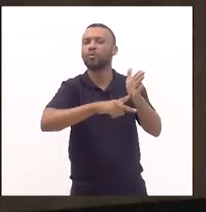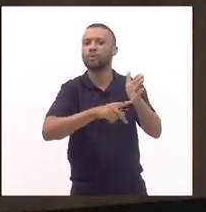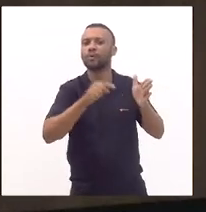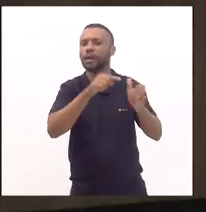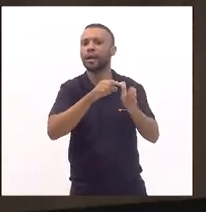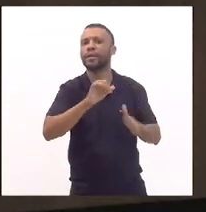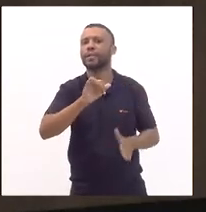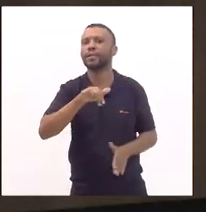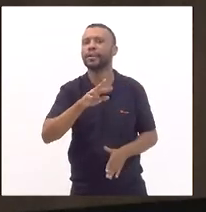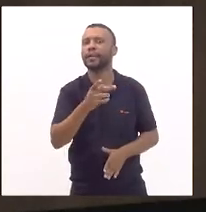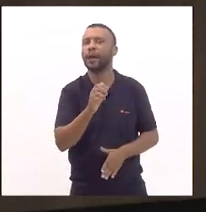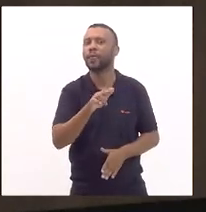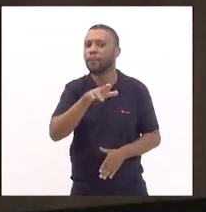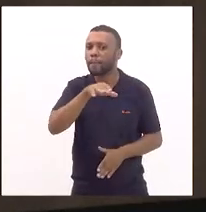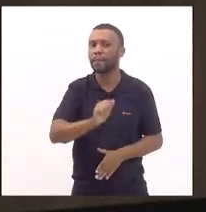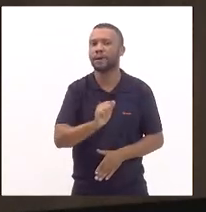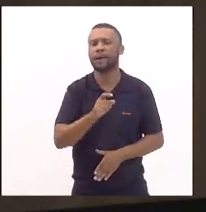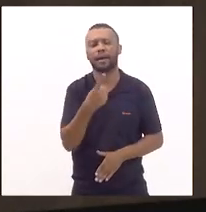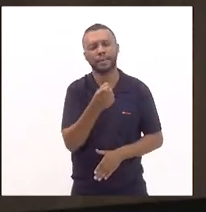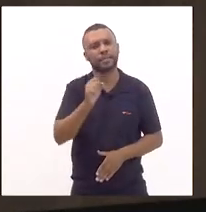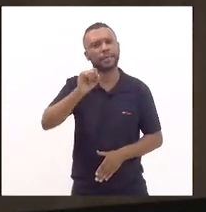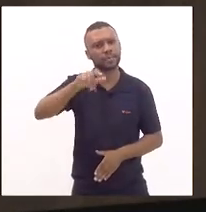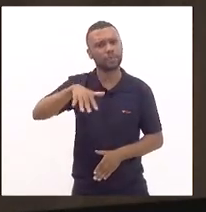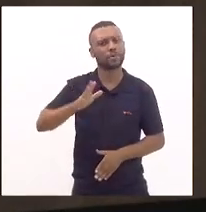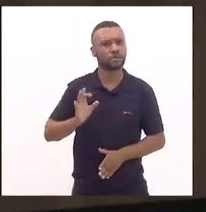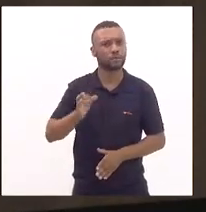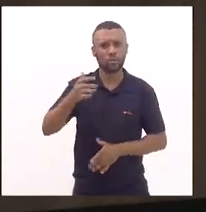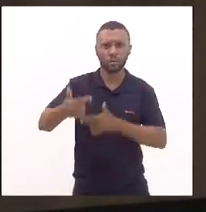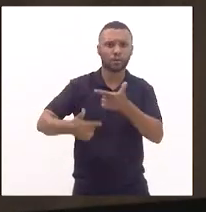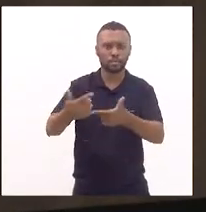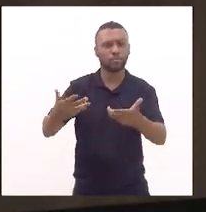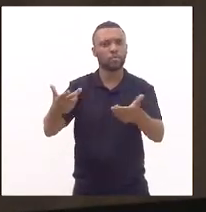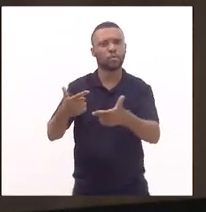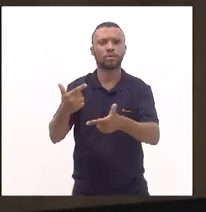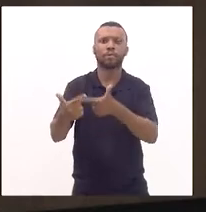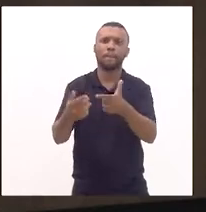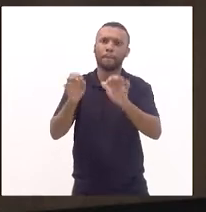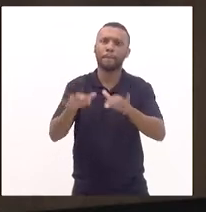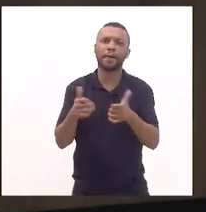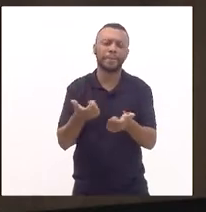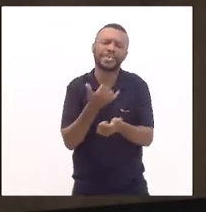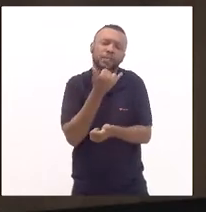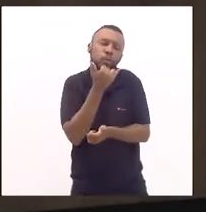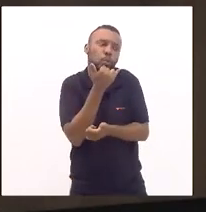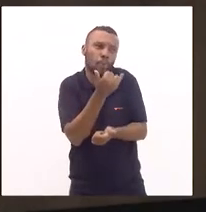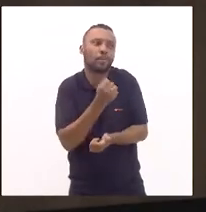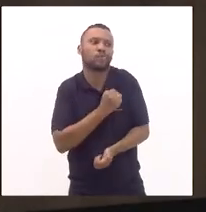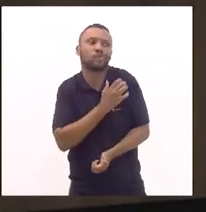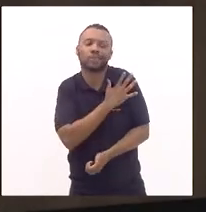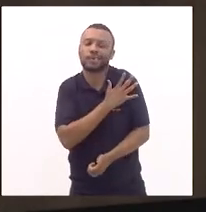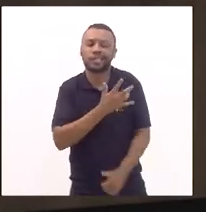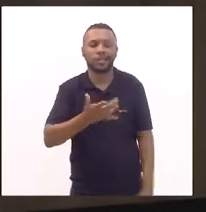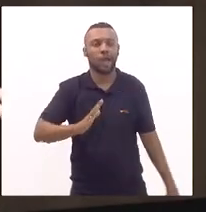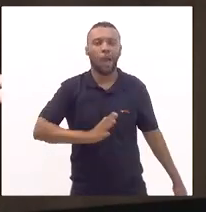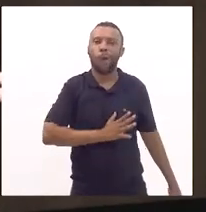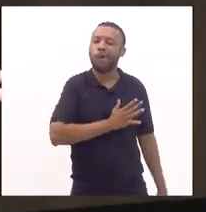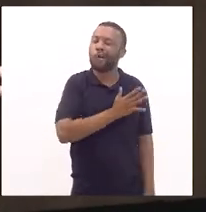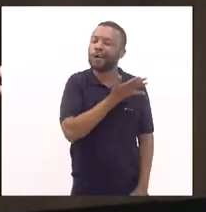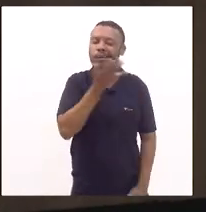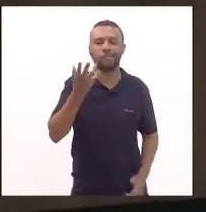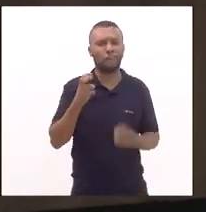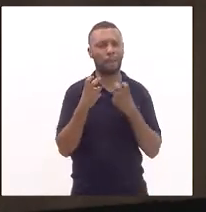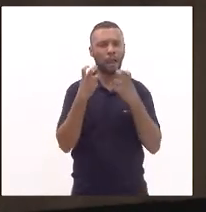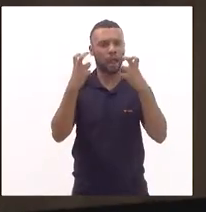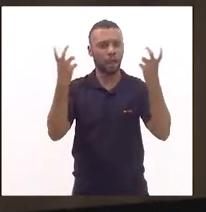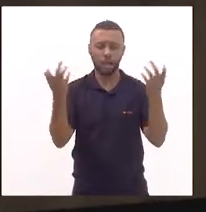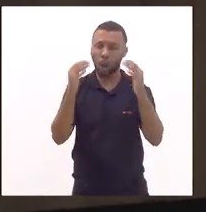Iaúma. Aí sim, eu vou falar que o trabalho dele está sendo bem feito. Mas desculpa, coronel, o seu trabalho está horrível. Presidente, respeito muito o